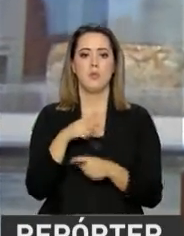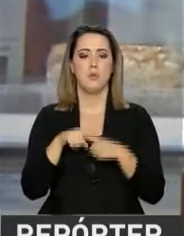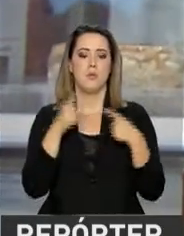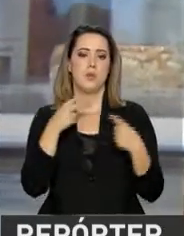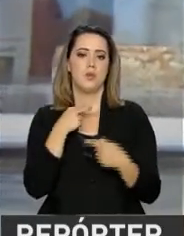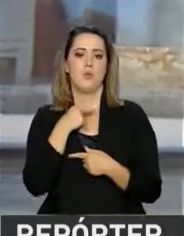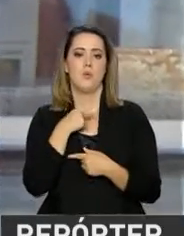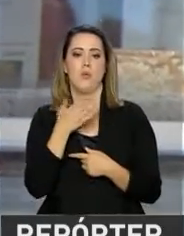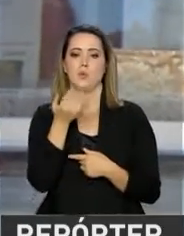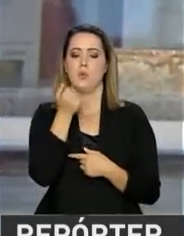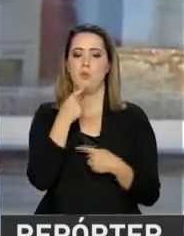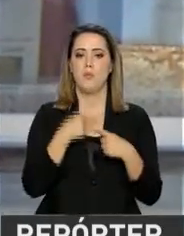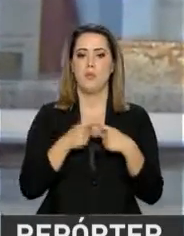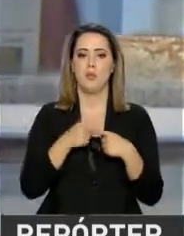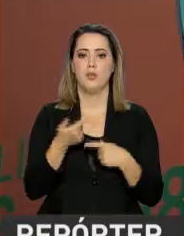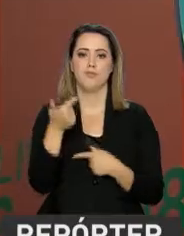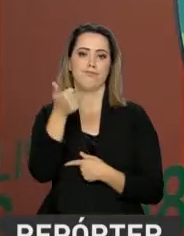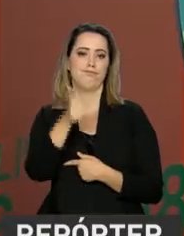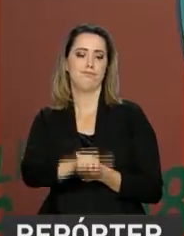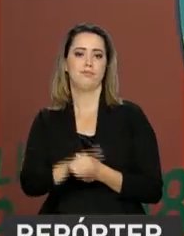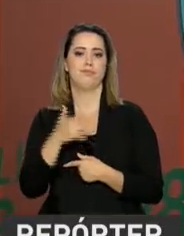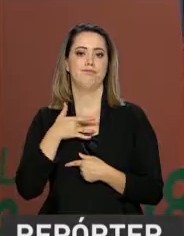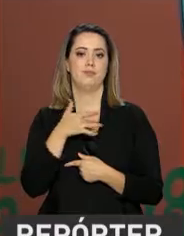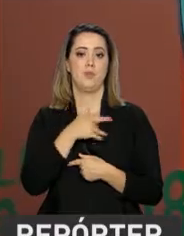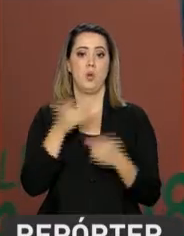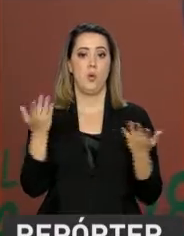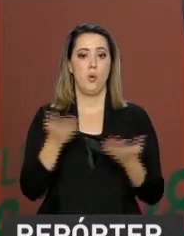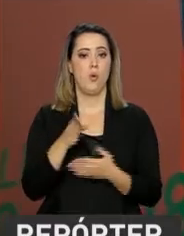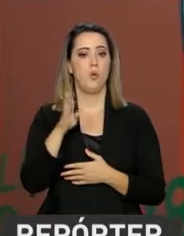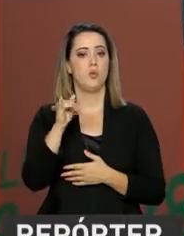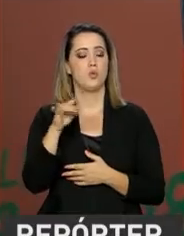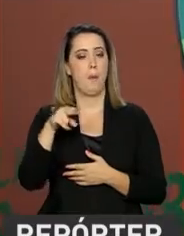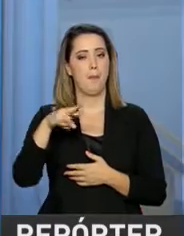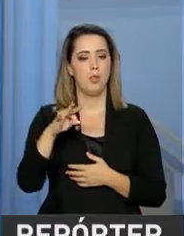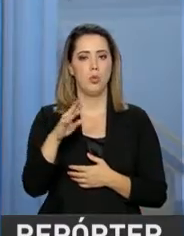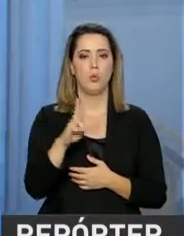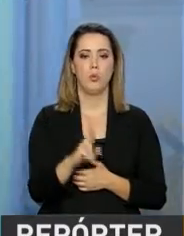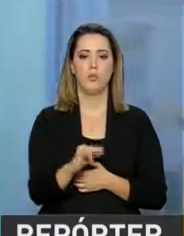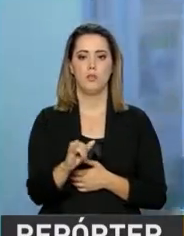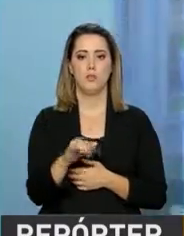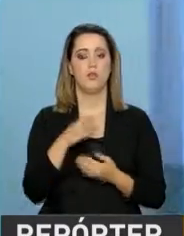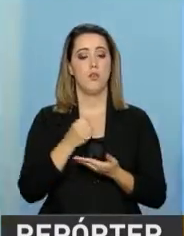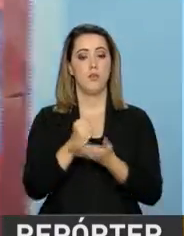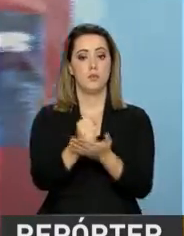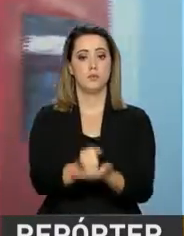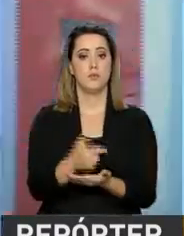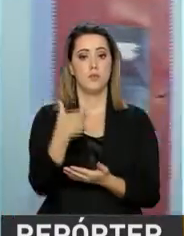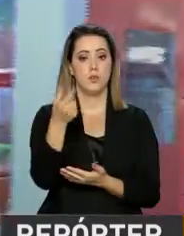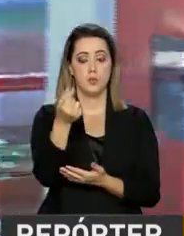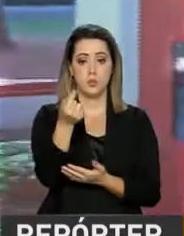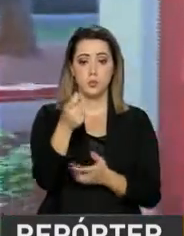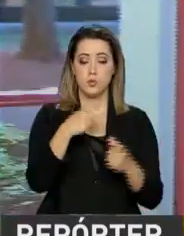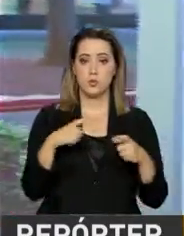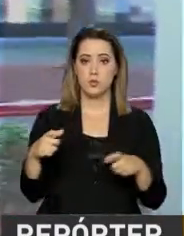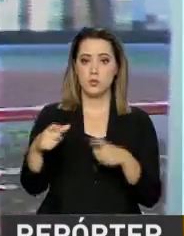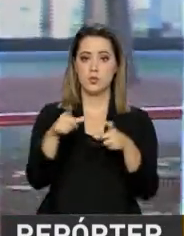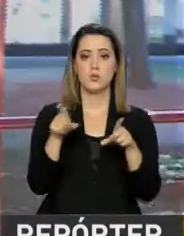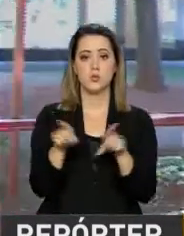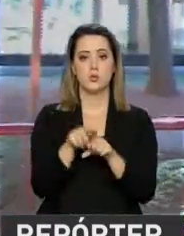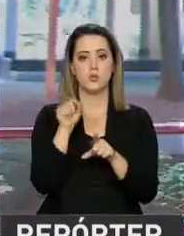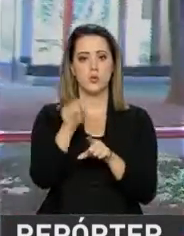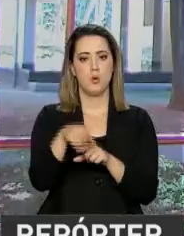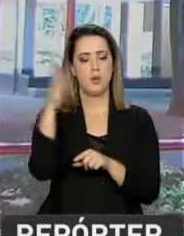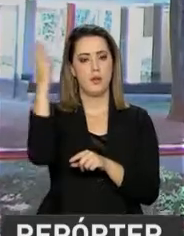o que você faz que não é saudável hoje ab nutre fornece produtos para cerca de 200 lojas em brasília goiânia